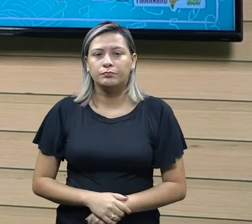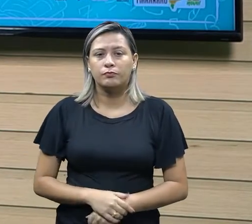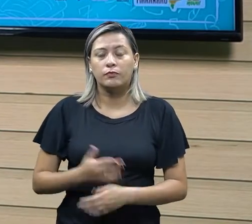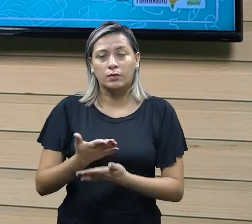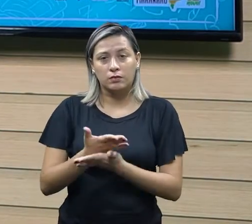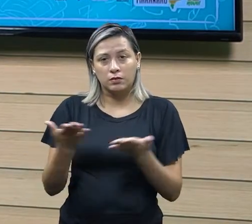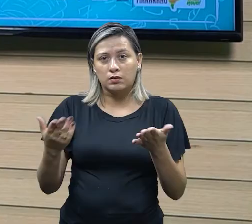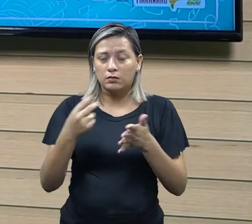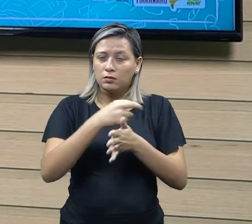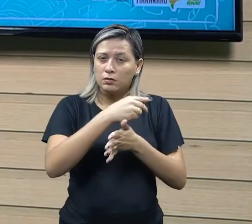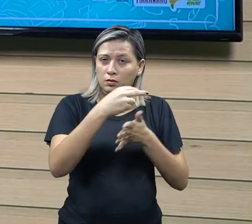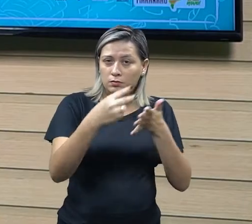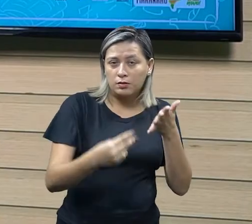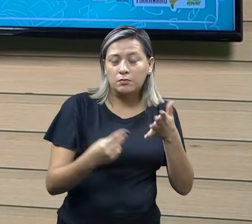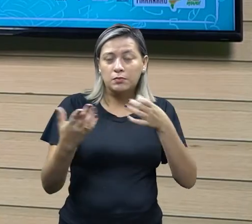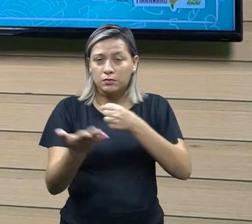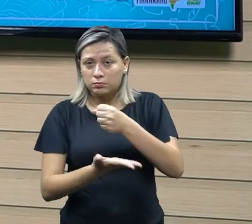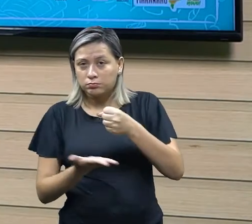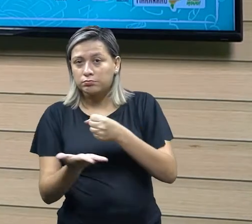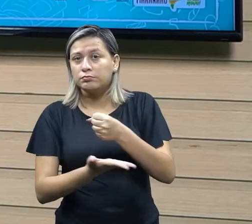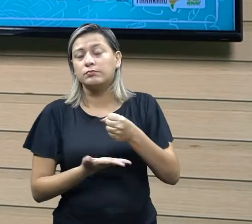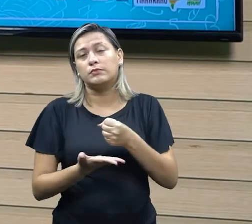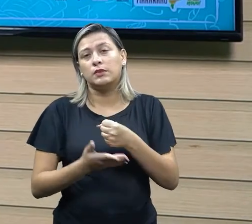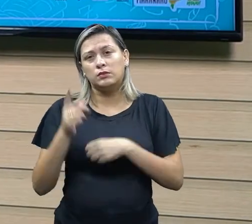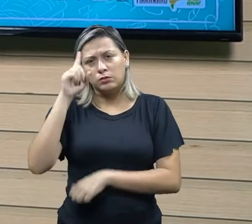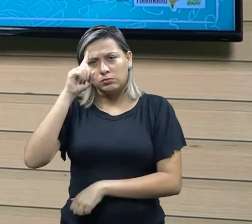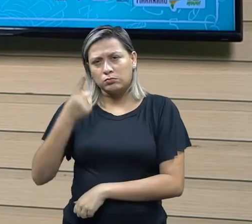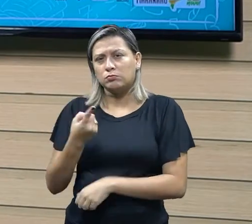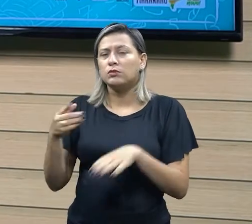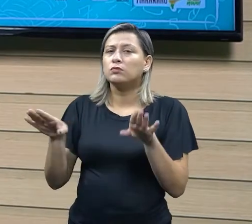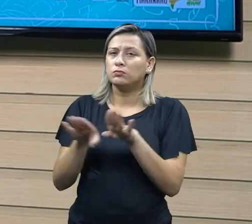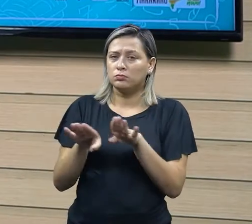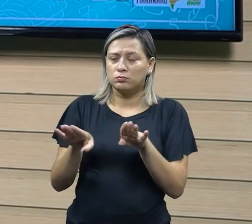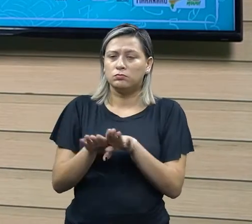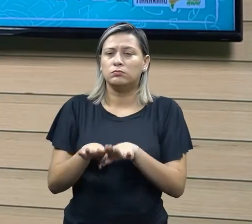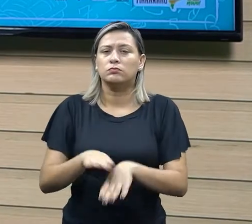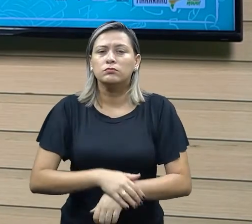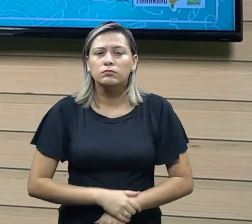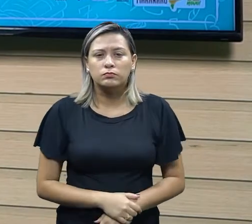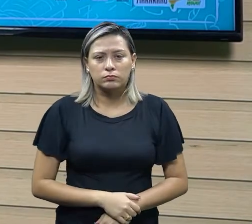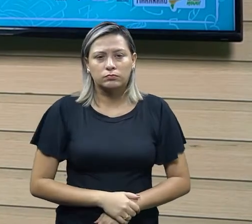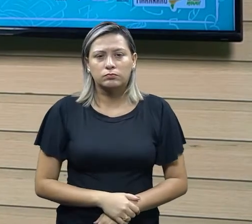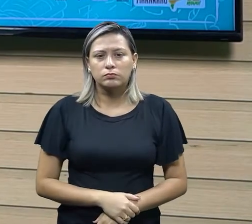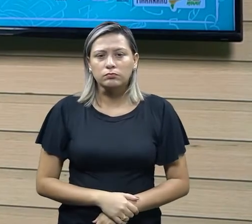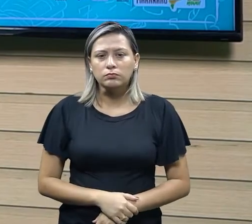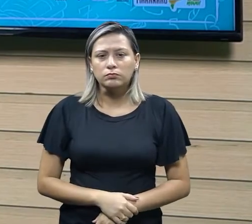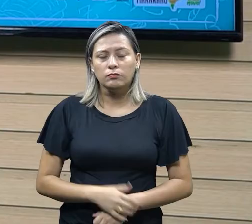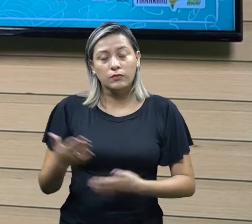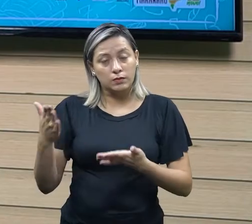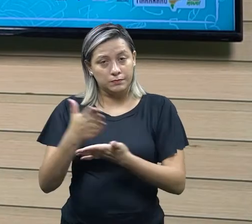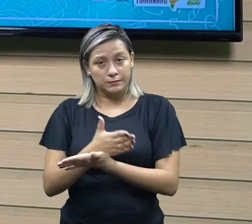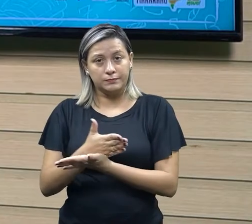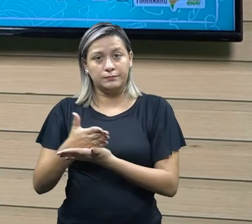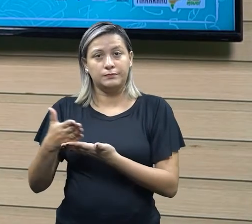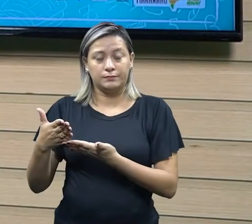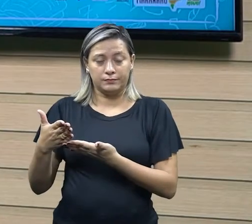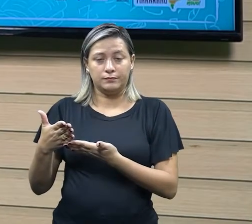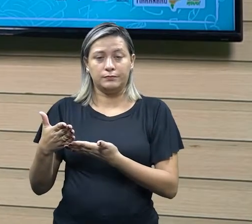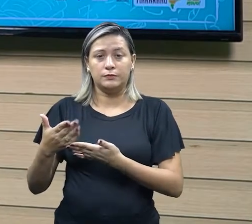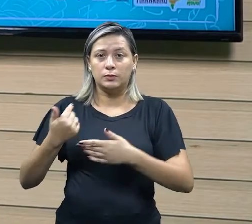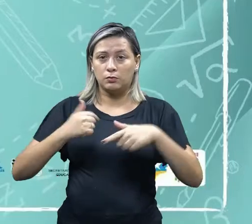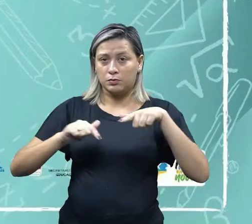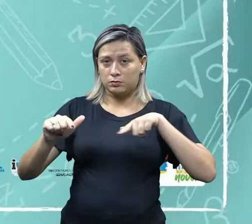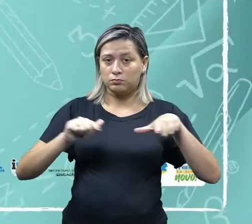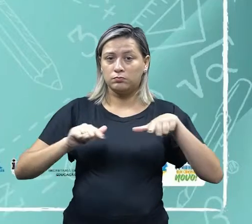as ferramentas mais básicas e os comandos também mais básicos para que a gente possa dar início a um